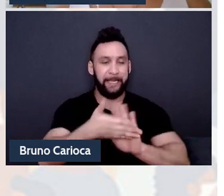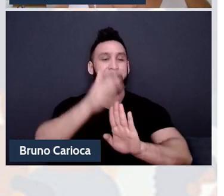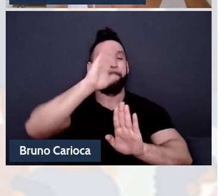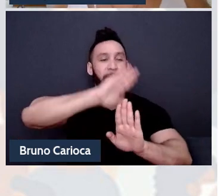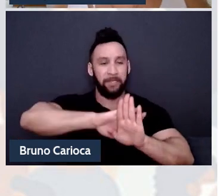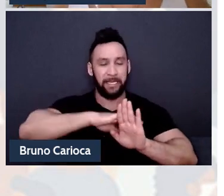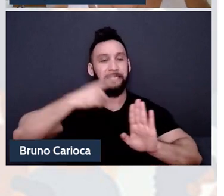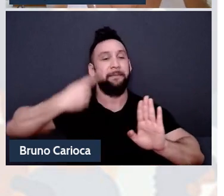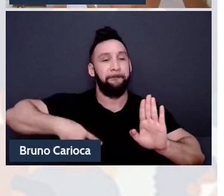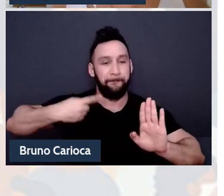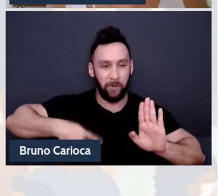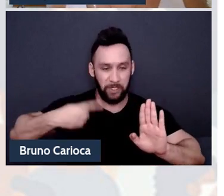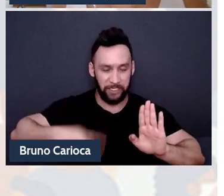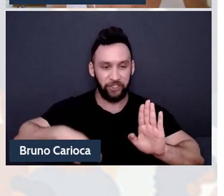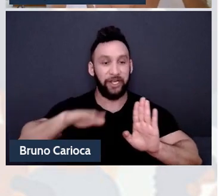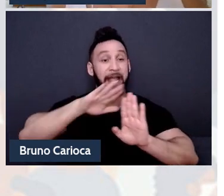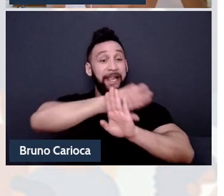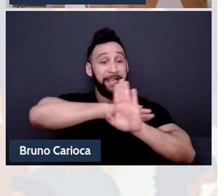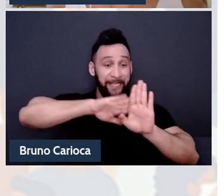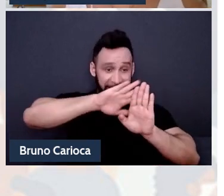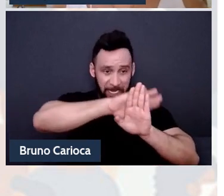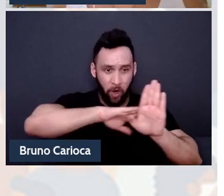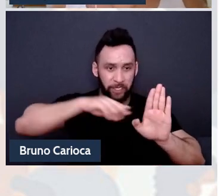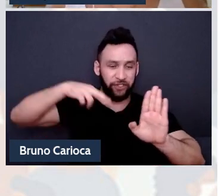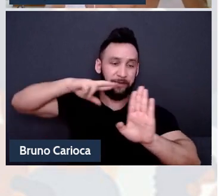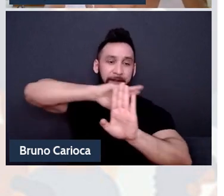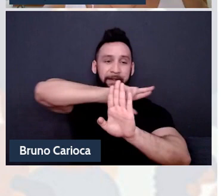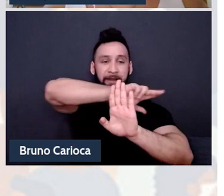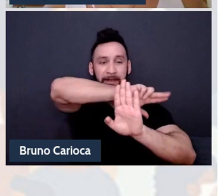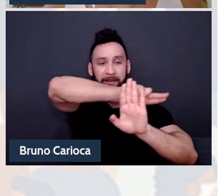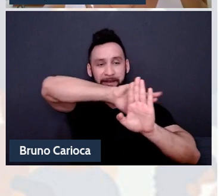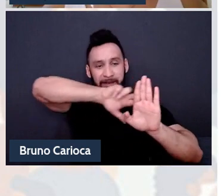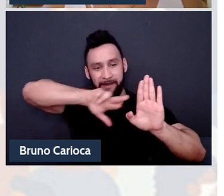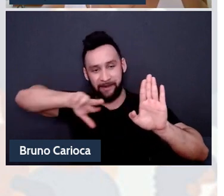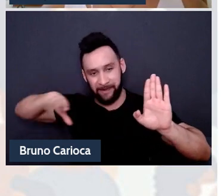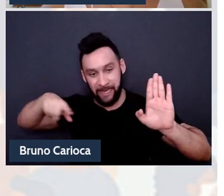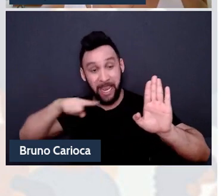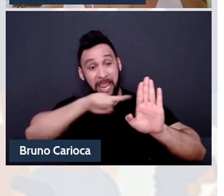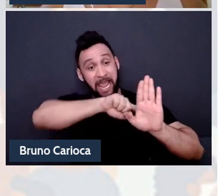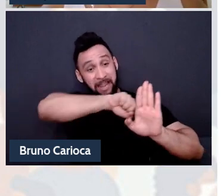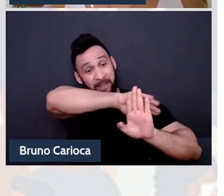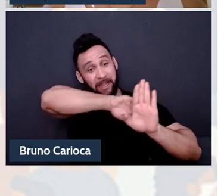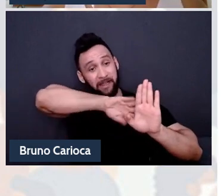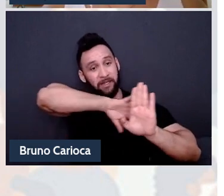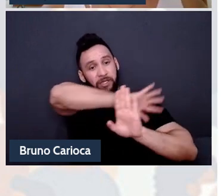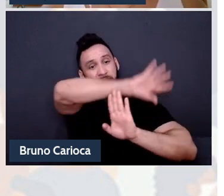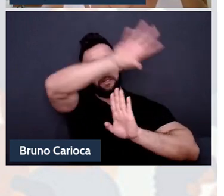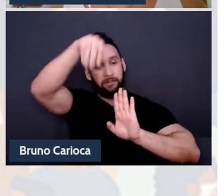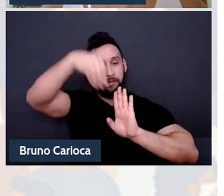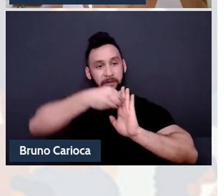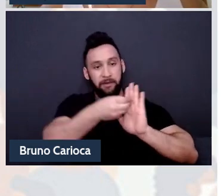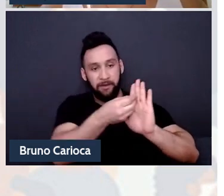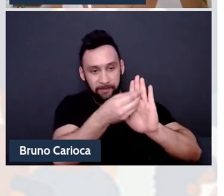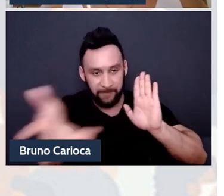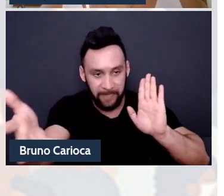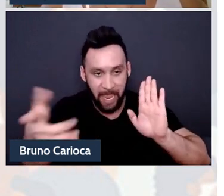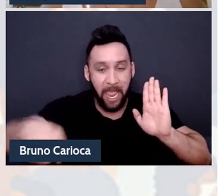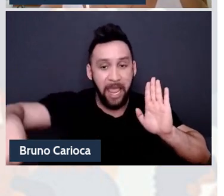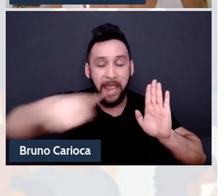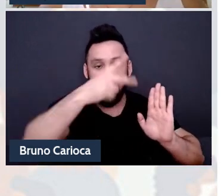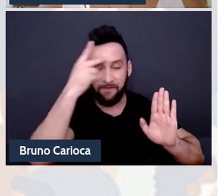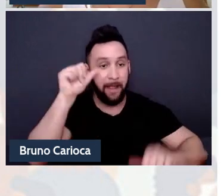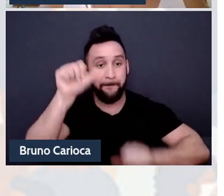políticas, educacionais e ideológicas que moldam a vida de participantes, professores e alunos,